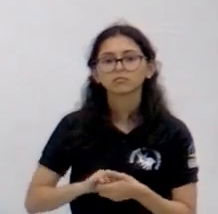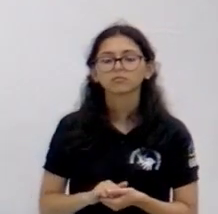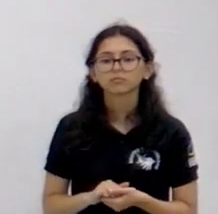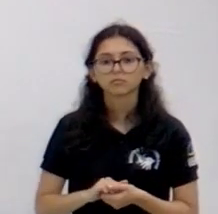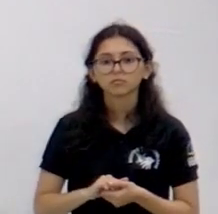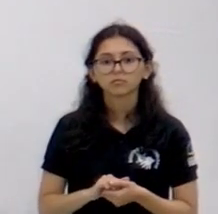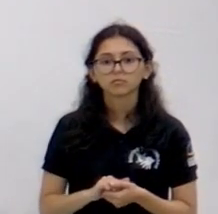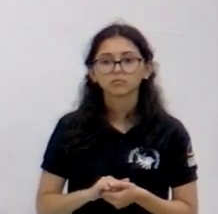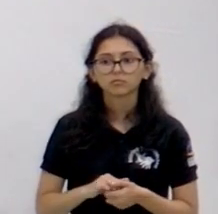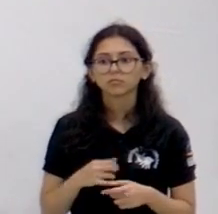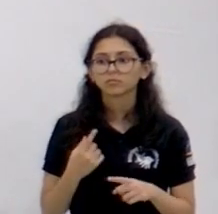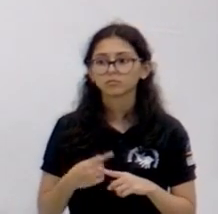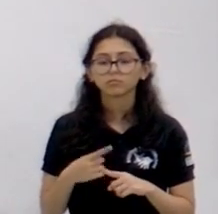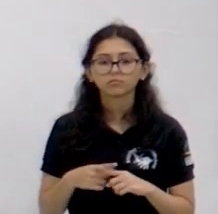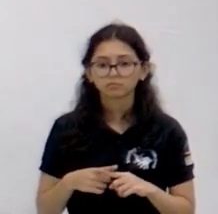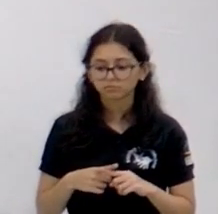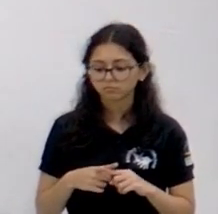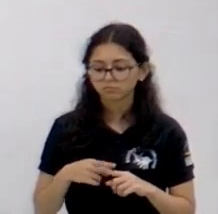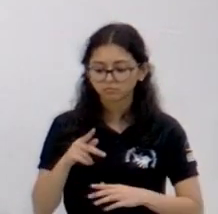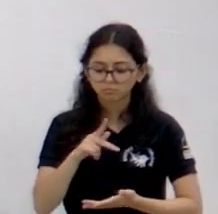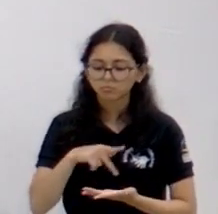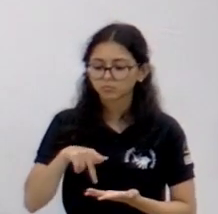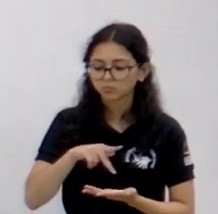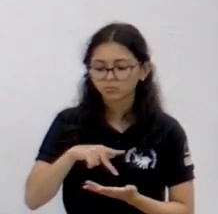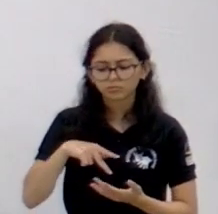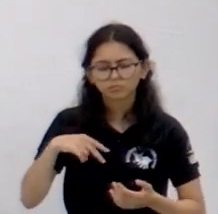trazem seus cavalos e pisam nossa plantação.